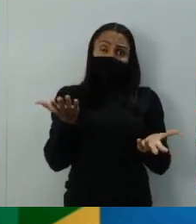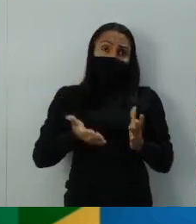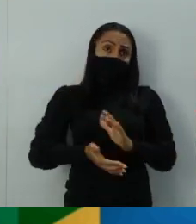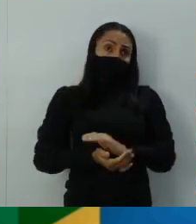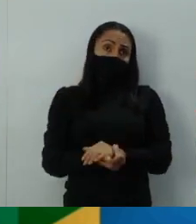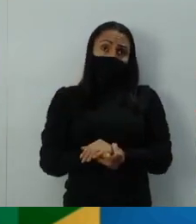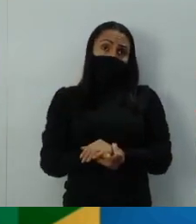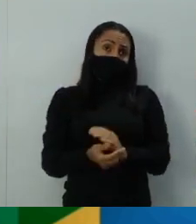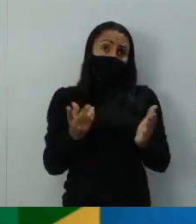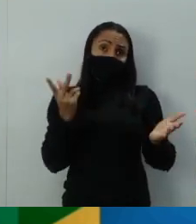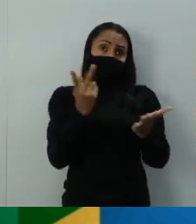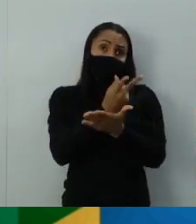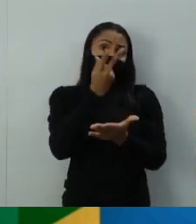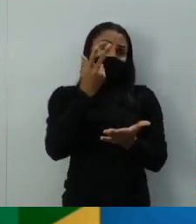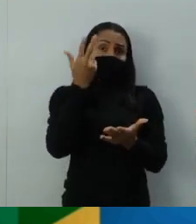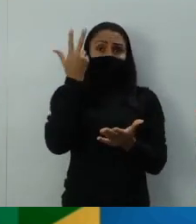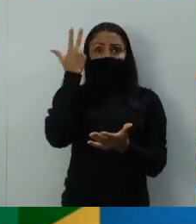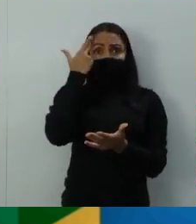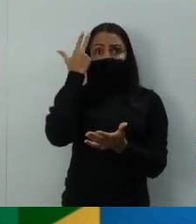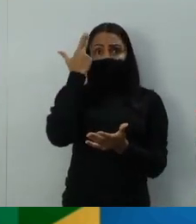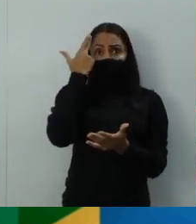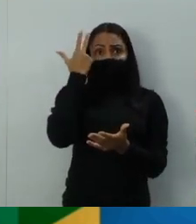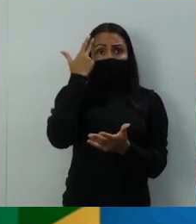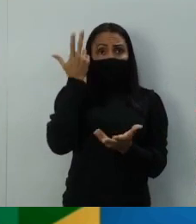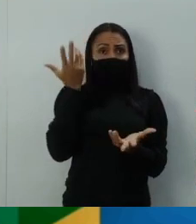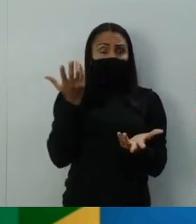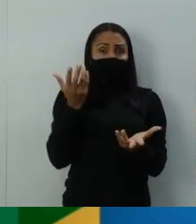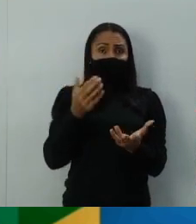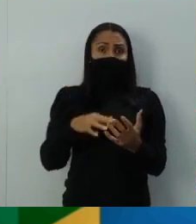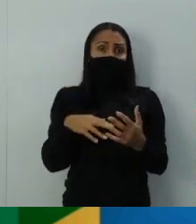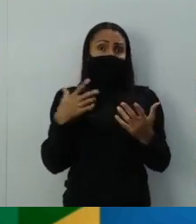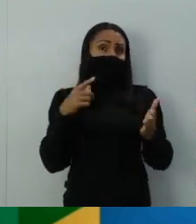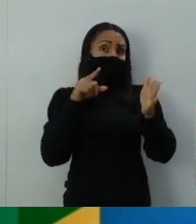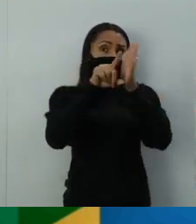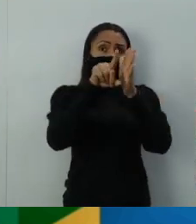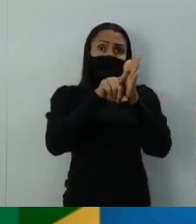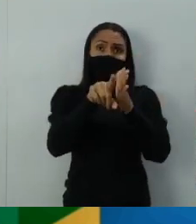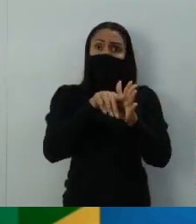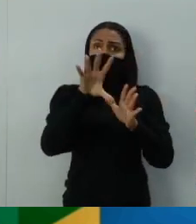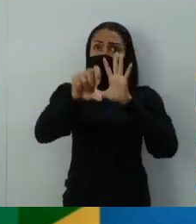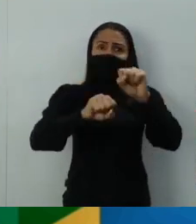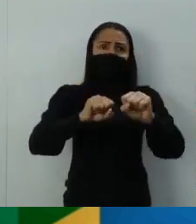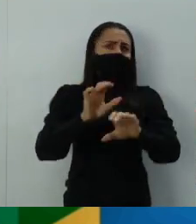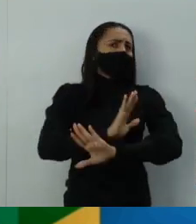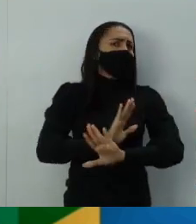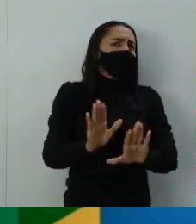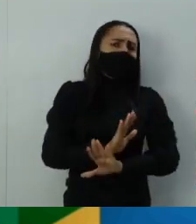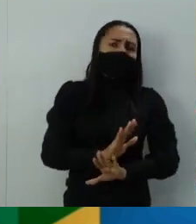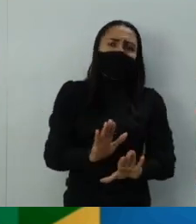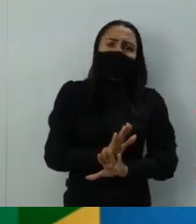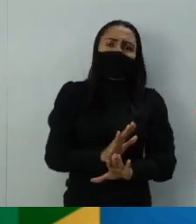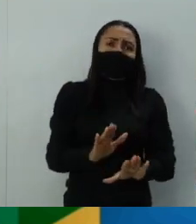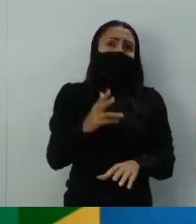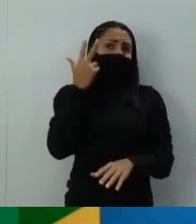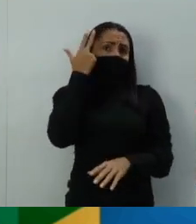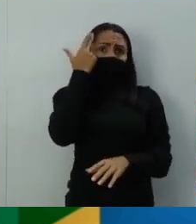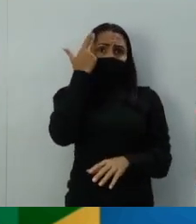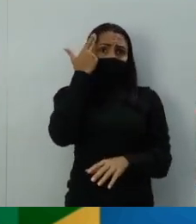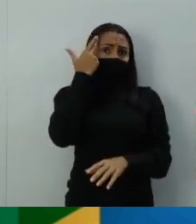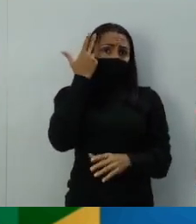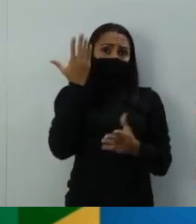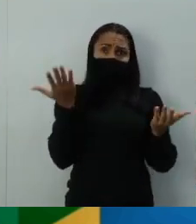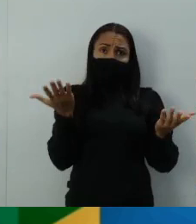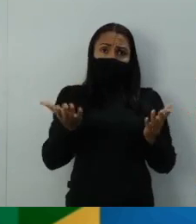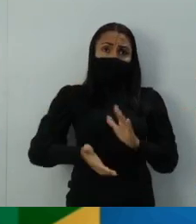uma avaliação, sem um questionamento, sem uma busca se a determinada coisa é realmente certo ou